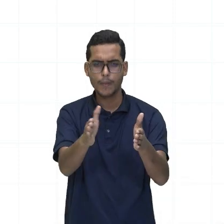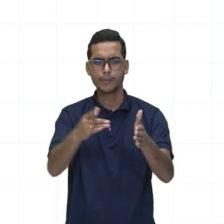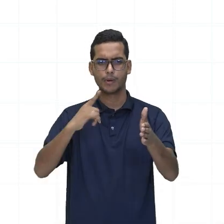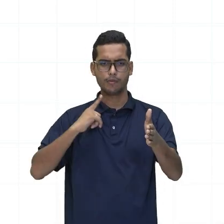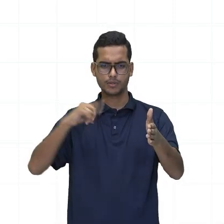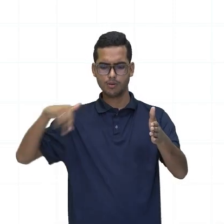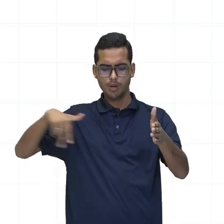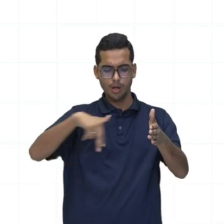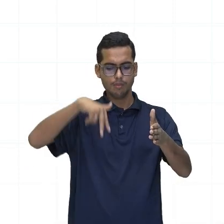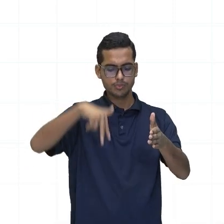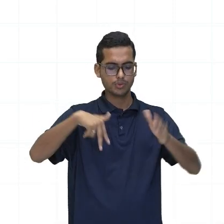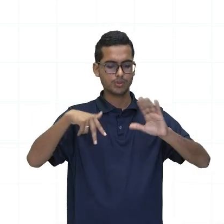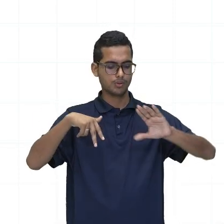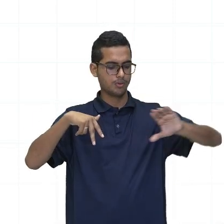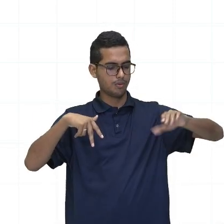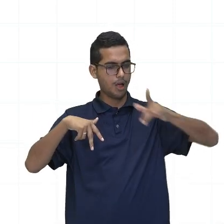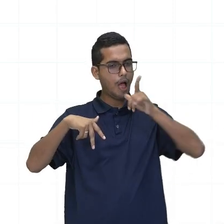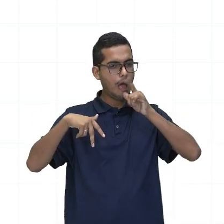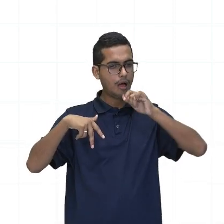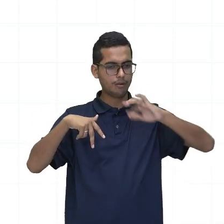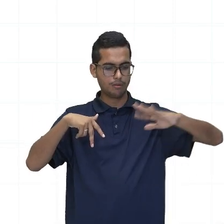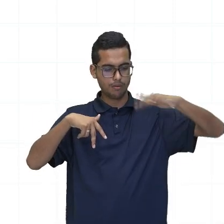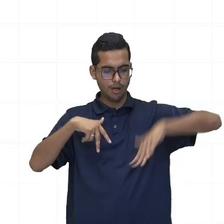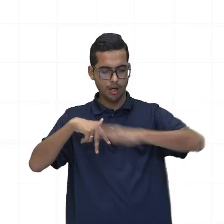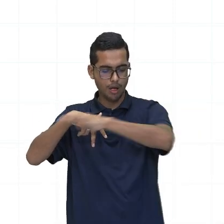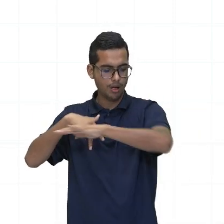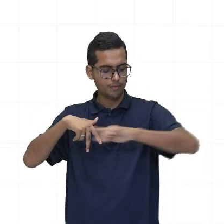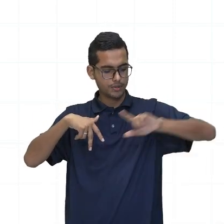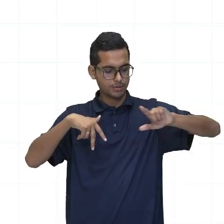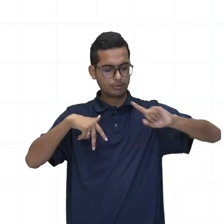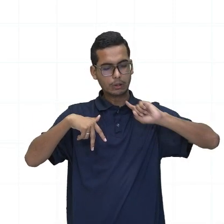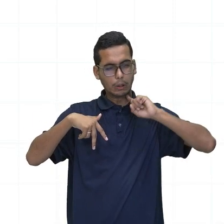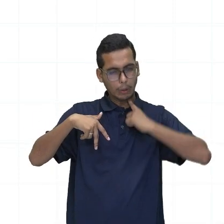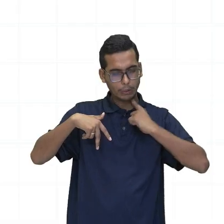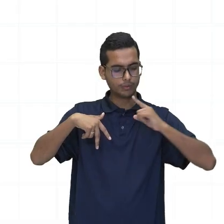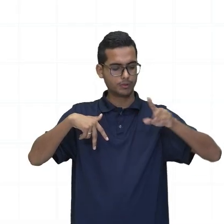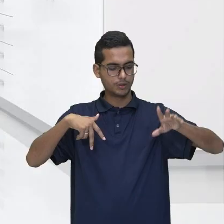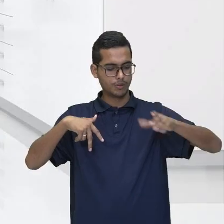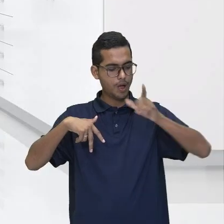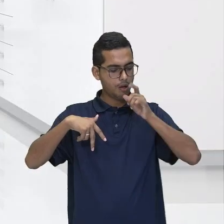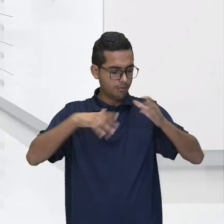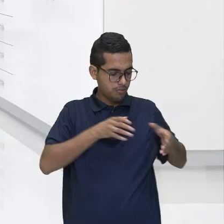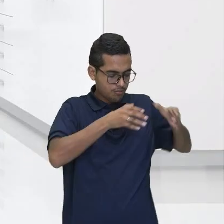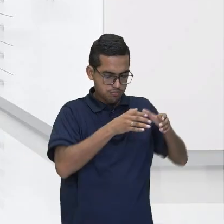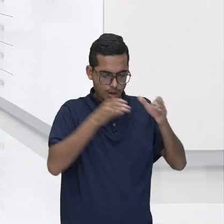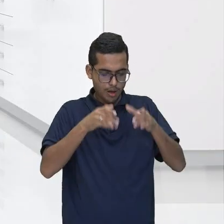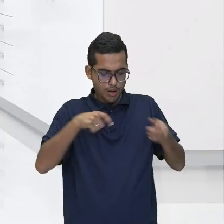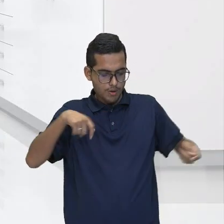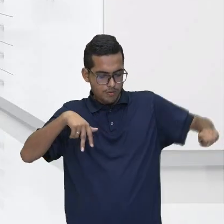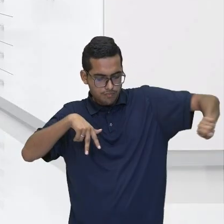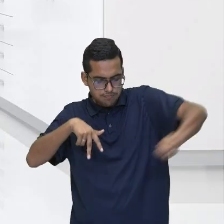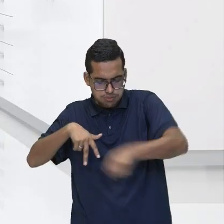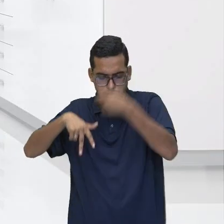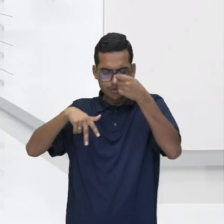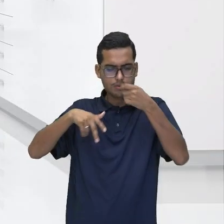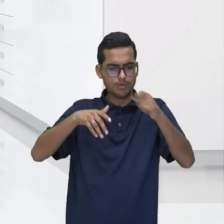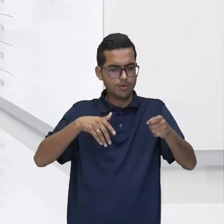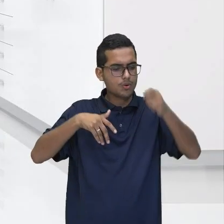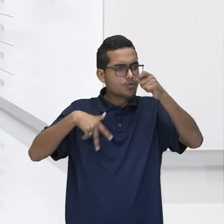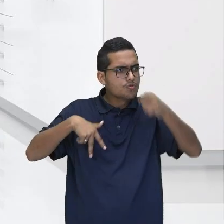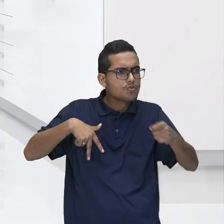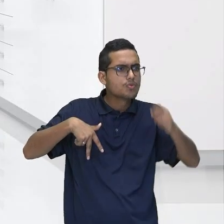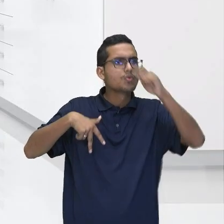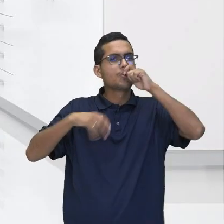estava ali então contaminado. Por quê? Porque a cólera ela é causada